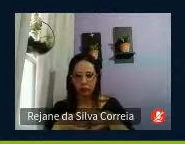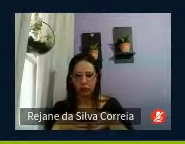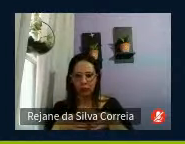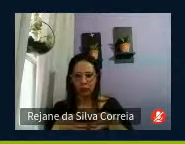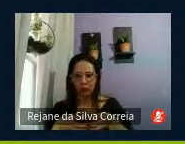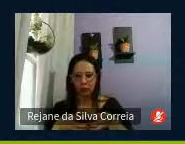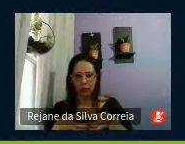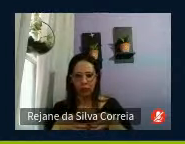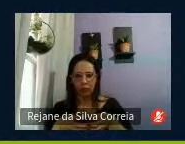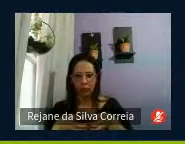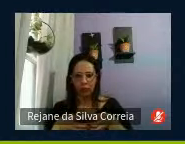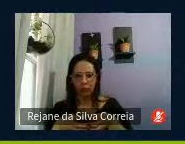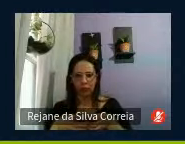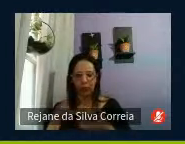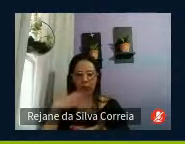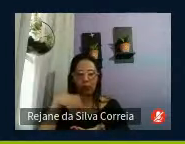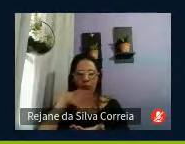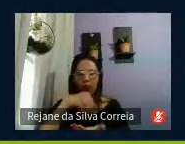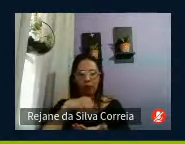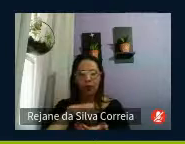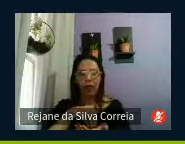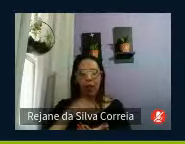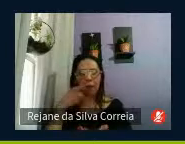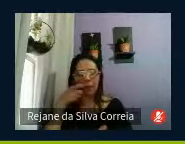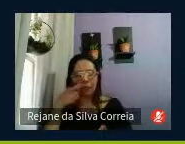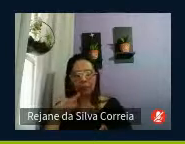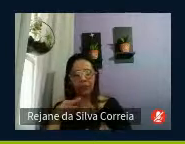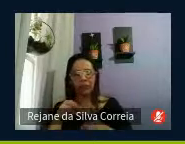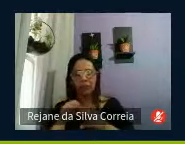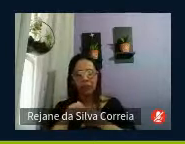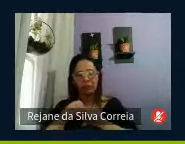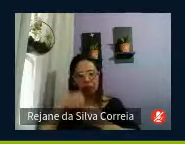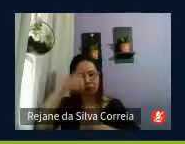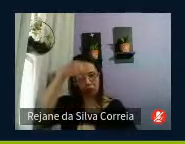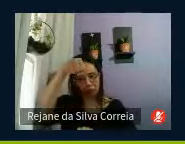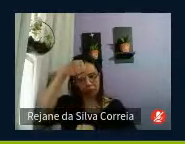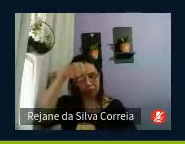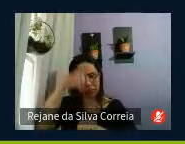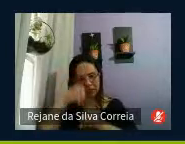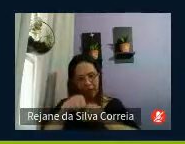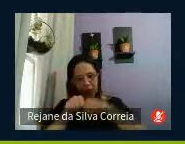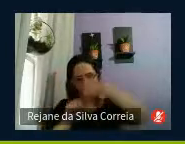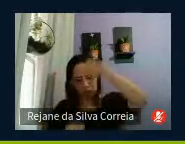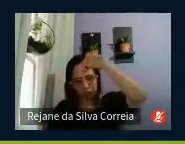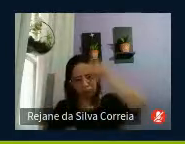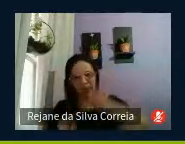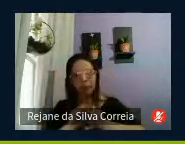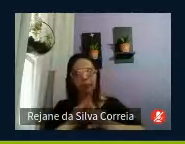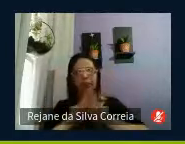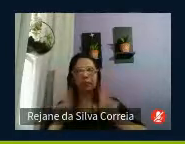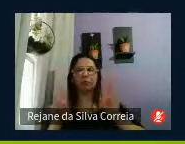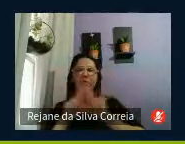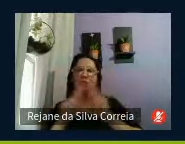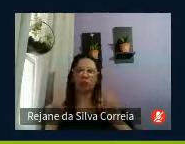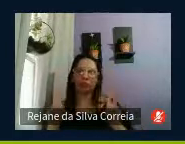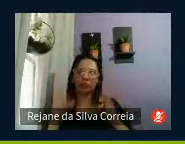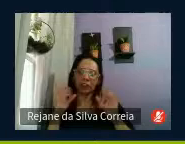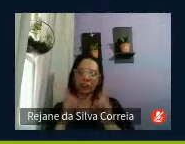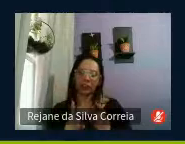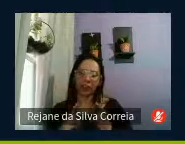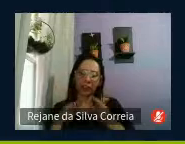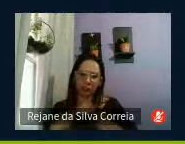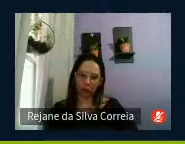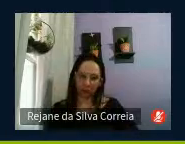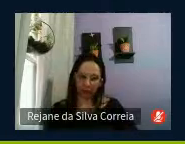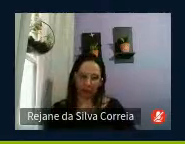Também no NAPNE se prevê as ações de formação e o respeito à diversidade e à dignidade humana. Pode passar.